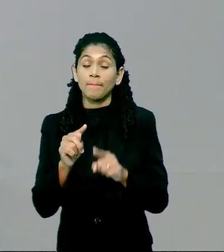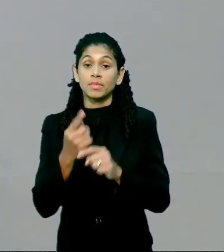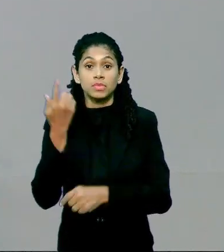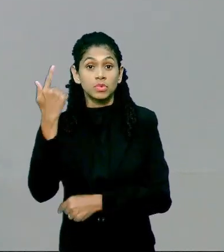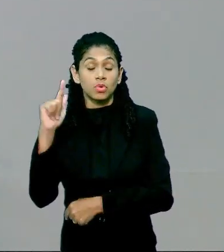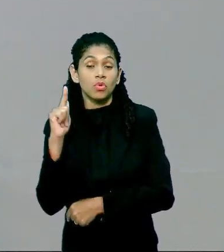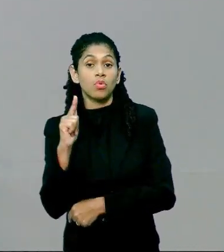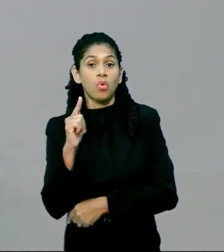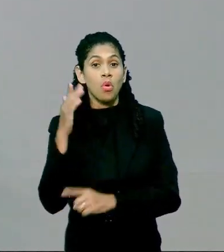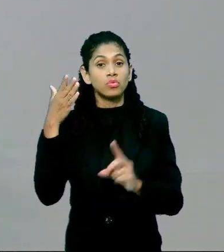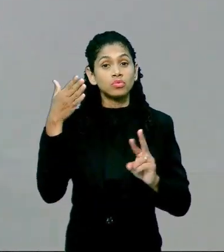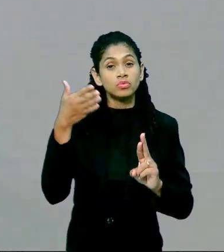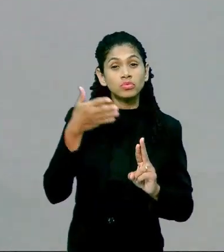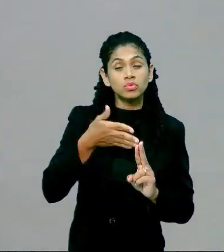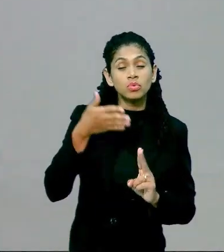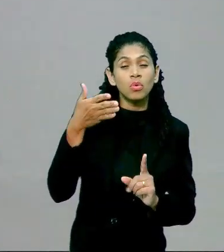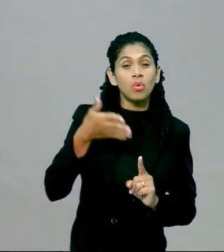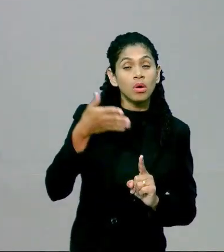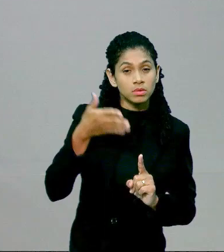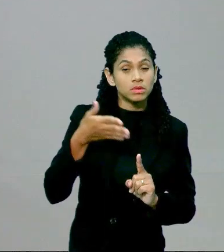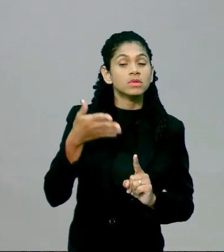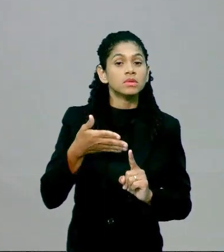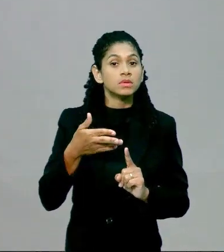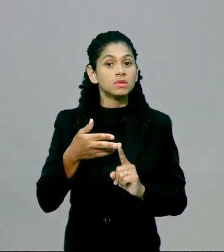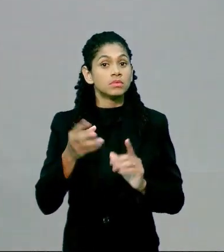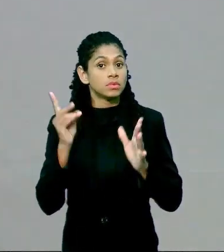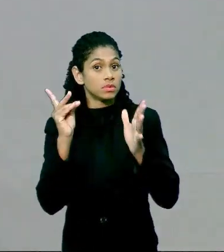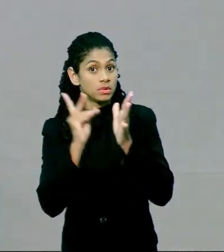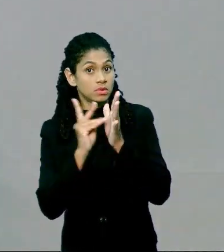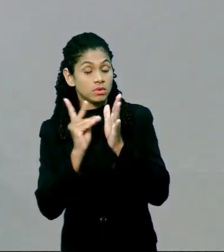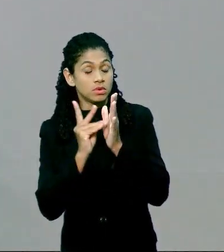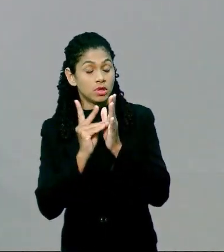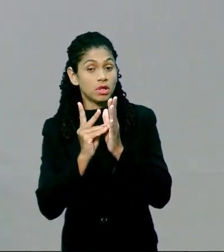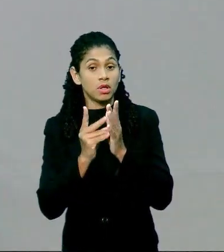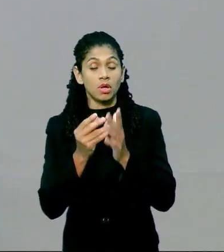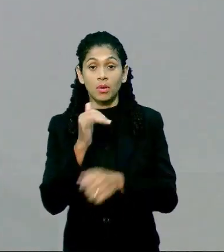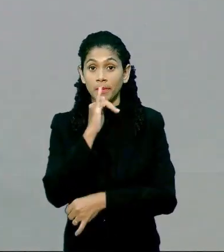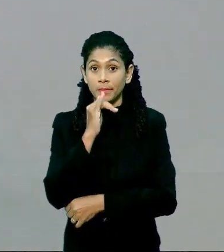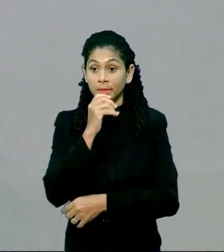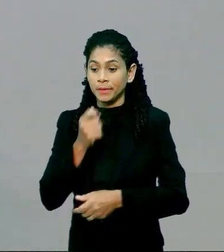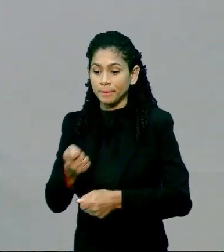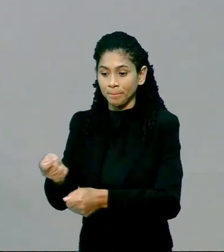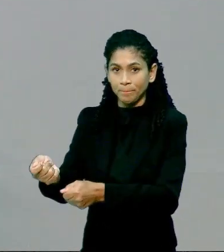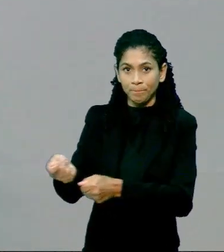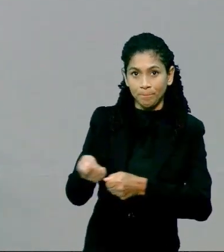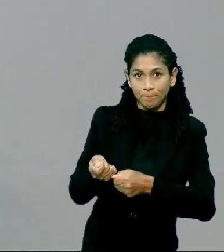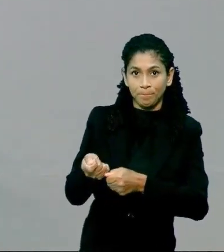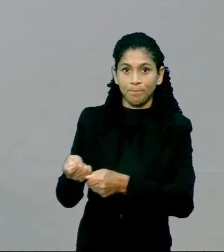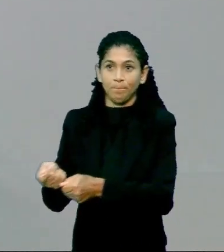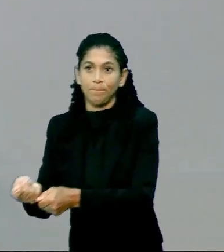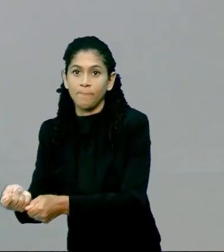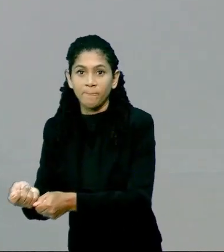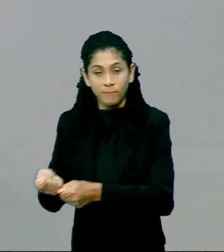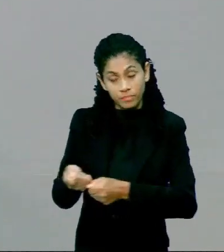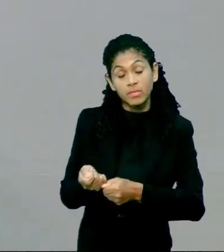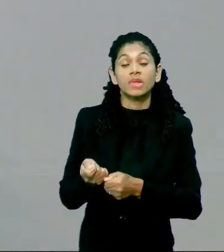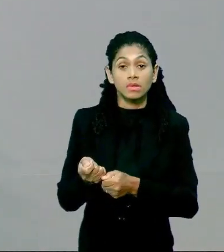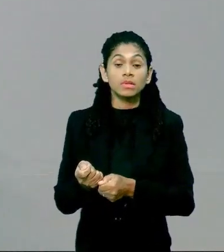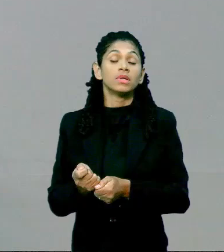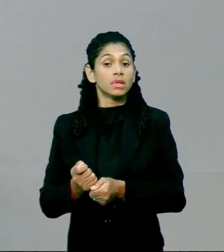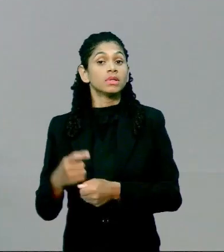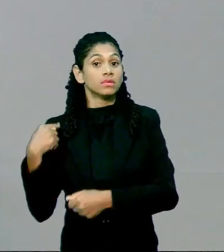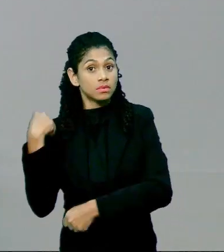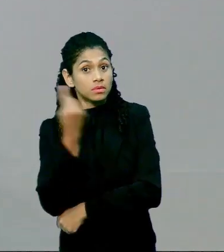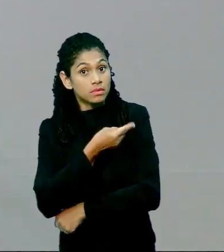por exemplo o Cabo de Guerra, já faz parte da nossa cultura. Tanto quanto batatinha frita 1, 2, 3, que a gente